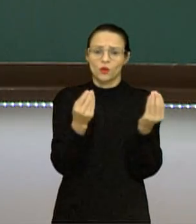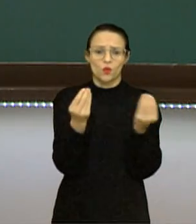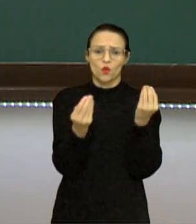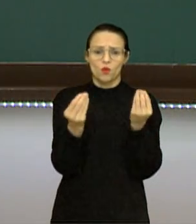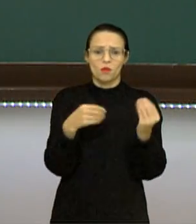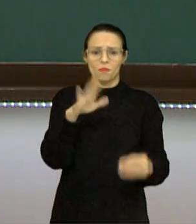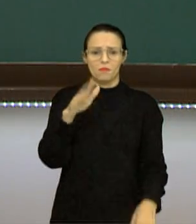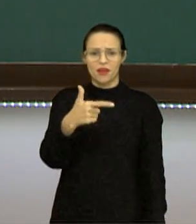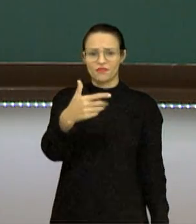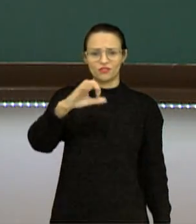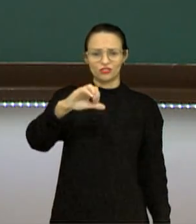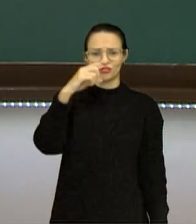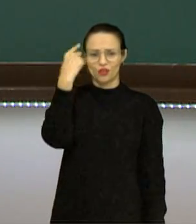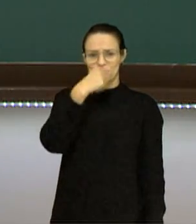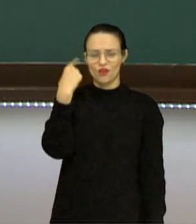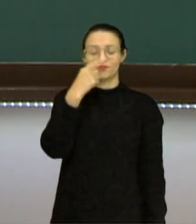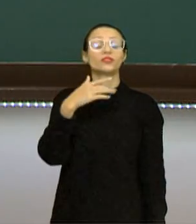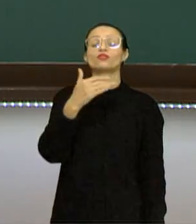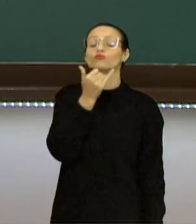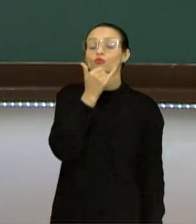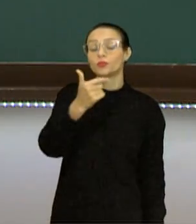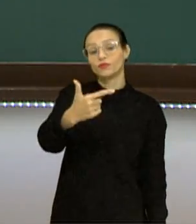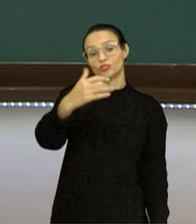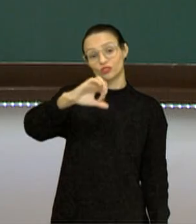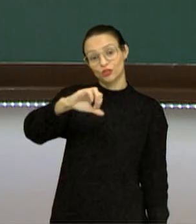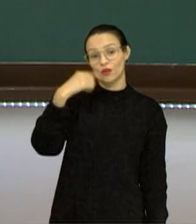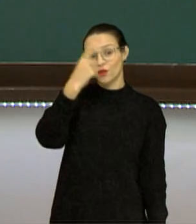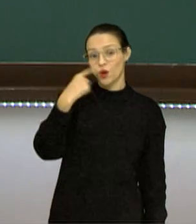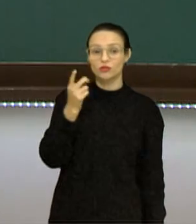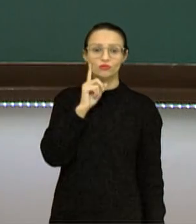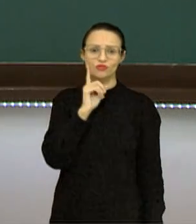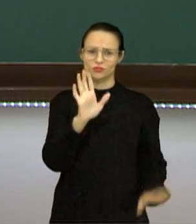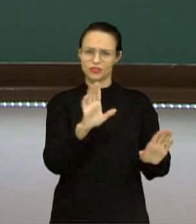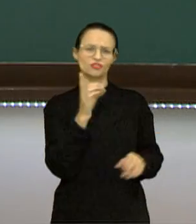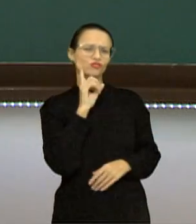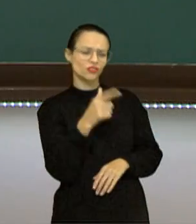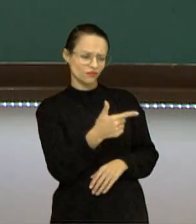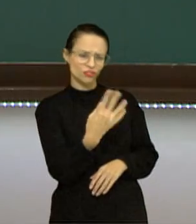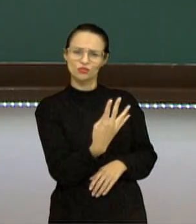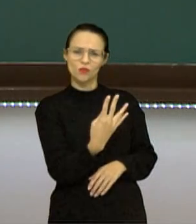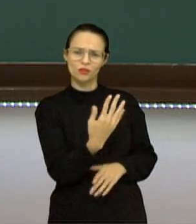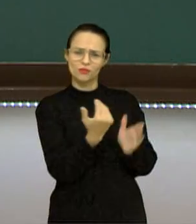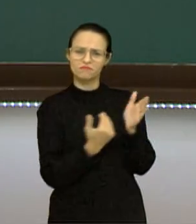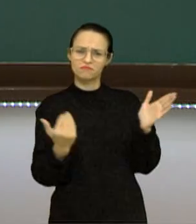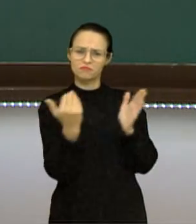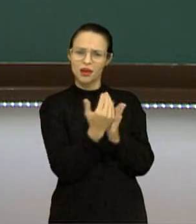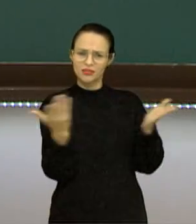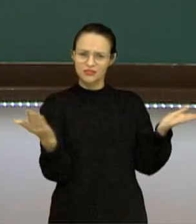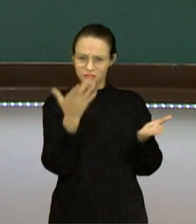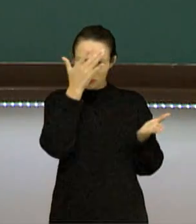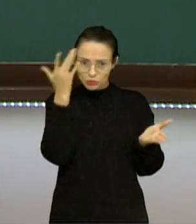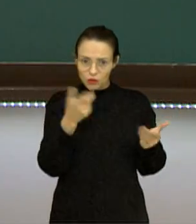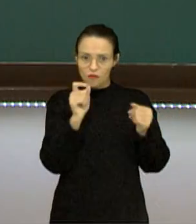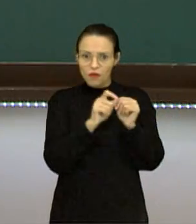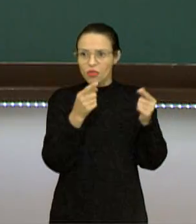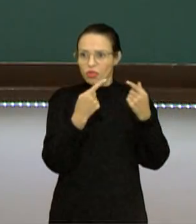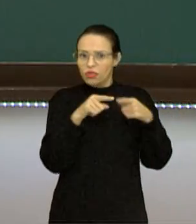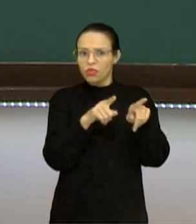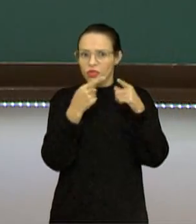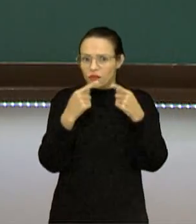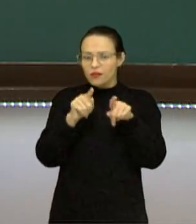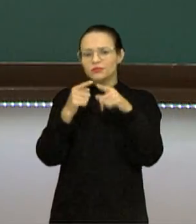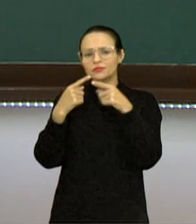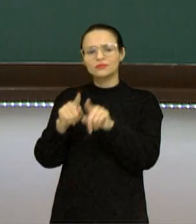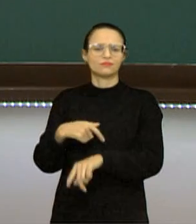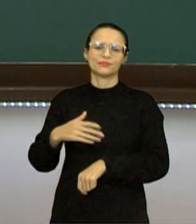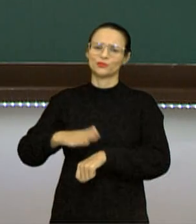de 29 horas por dia, sendo que o dia tem apenas 24. Então extrapola, a pessoa teria que fazer várias coisas ao mesmo